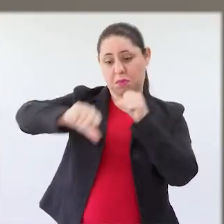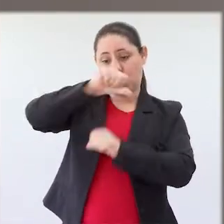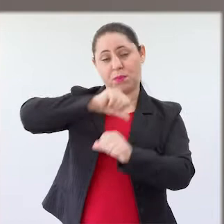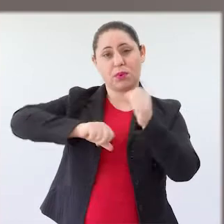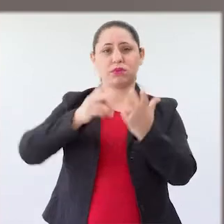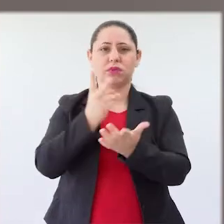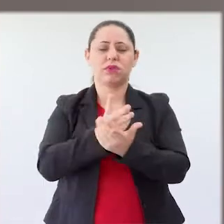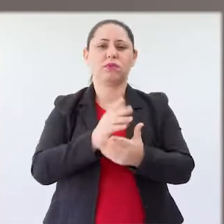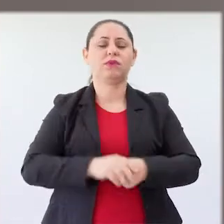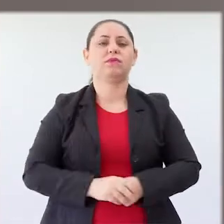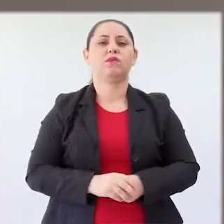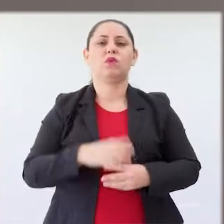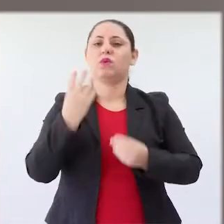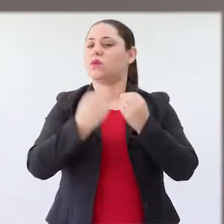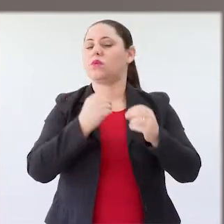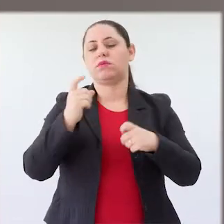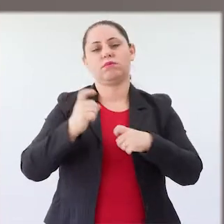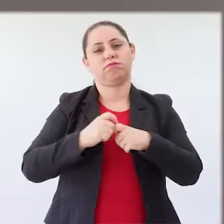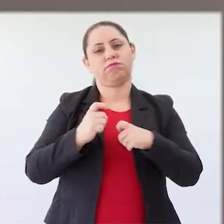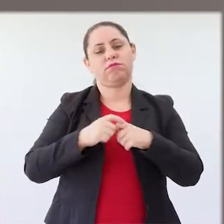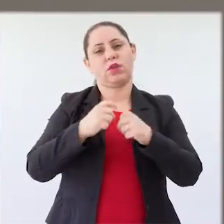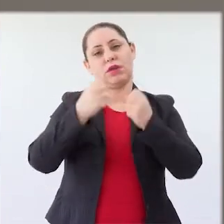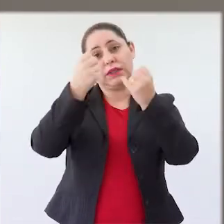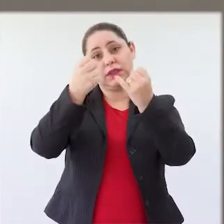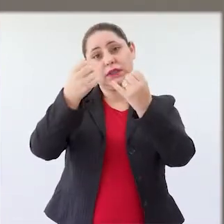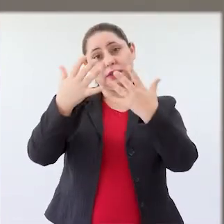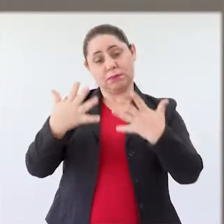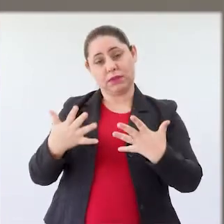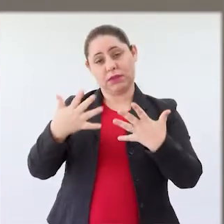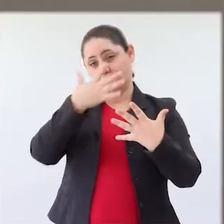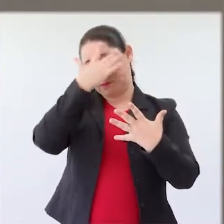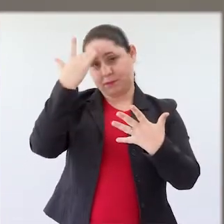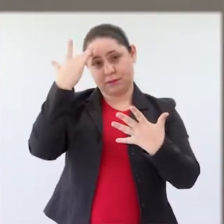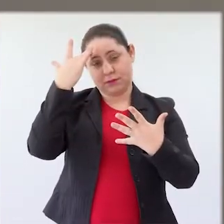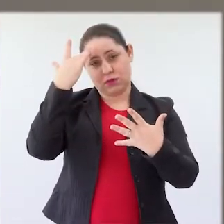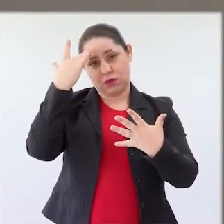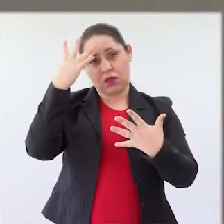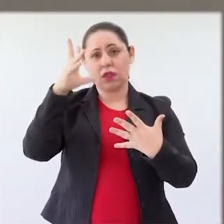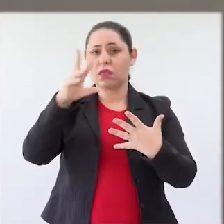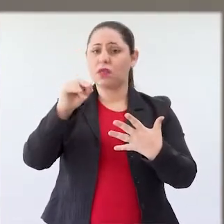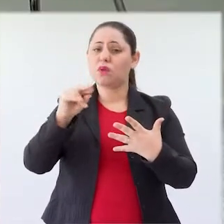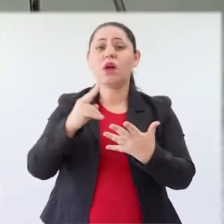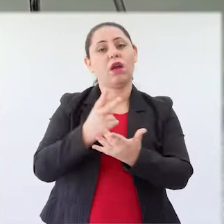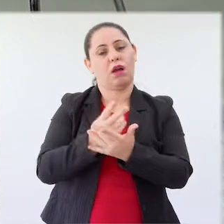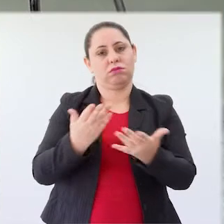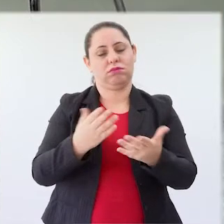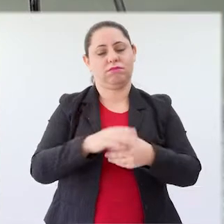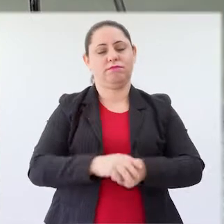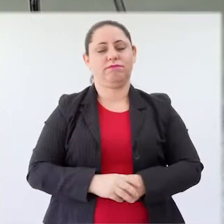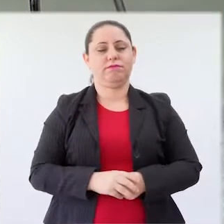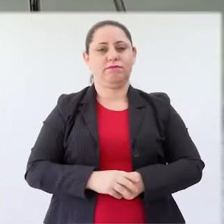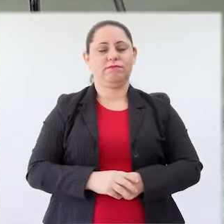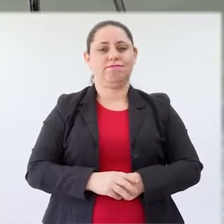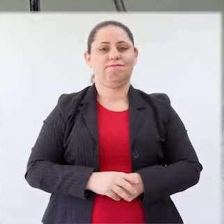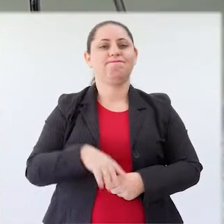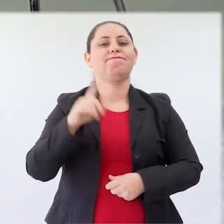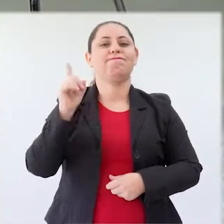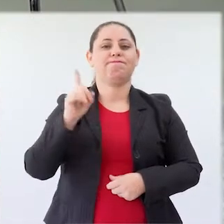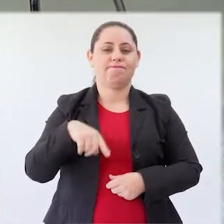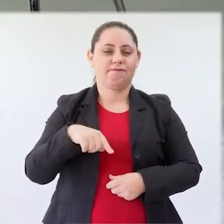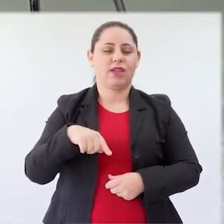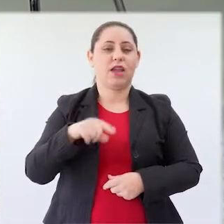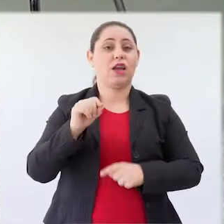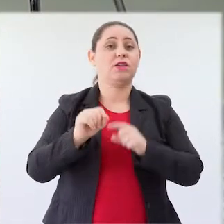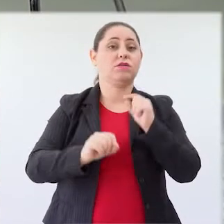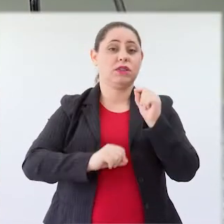Como que o médico ele pode explicar para esse paciente que não é dessa forma? Isso é bem interessante